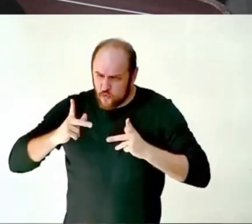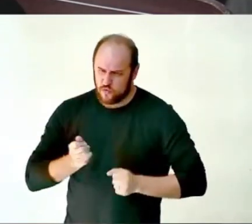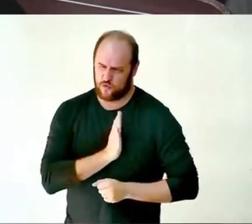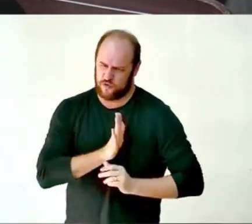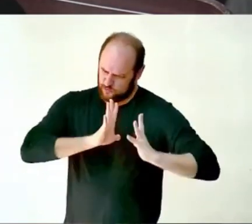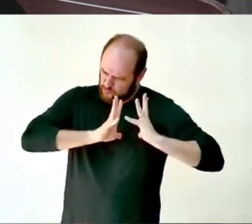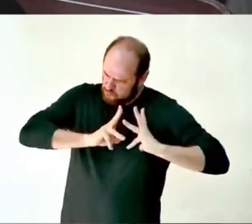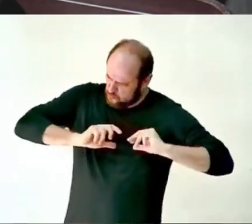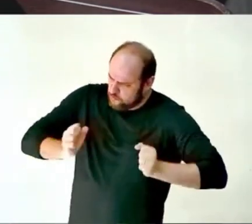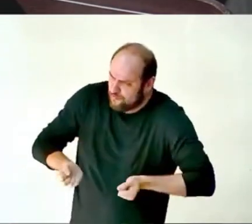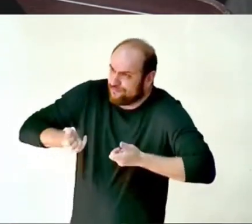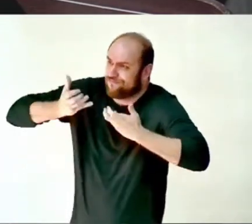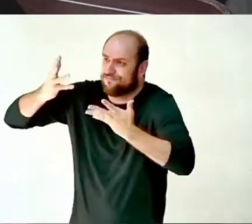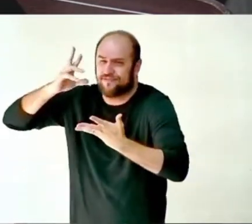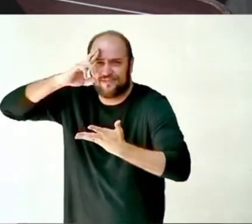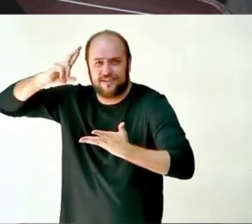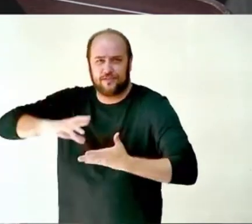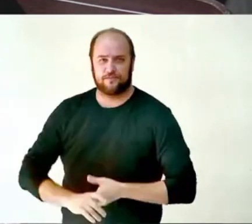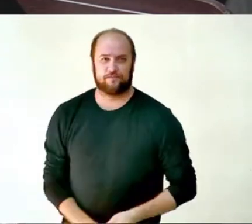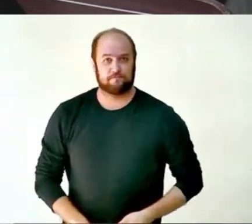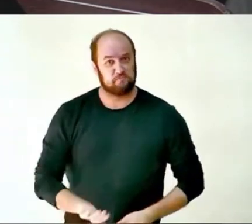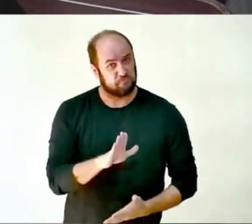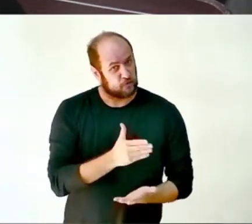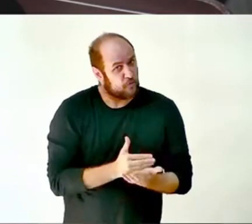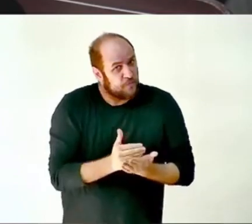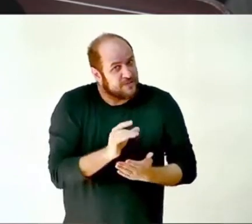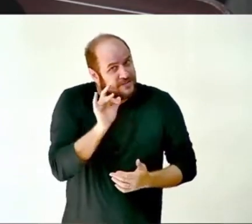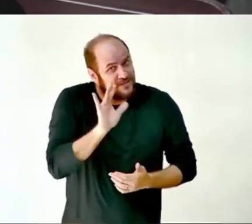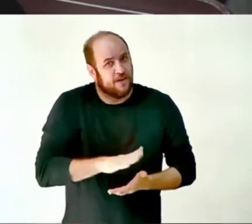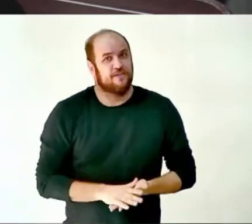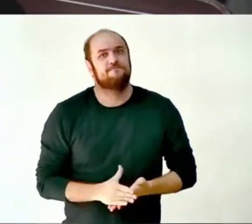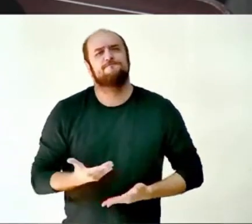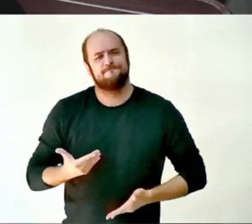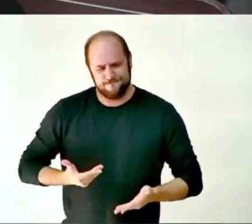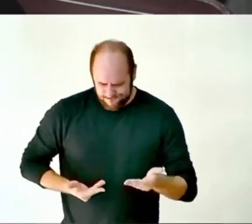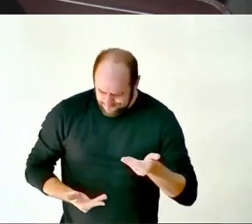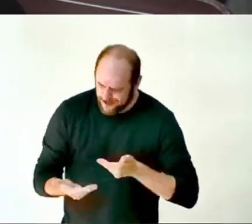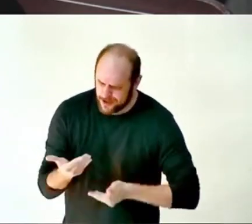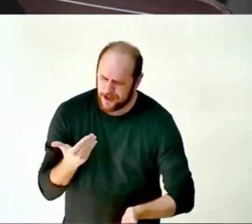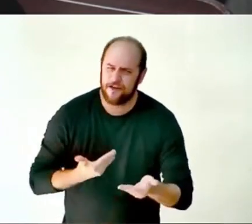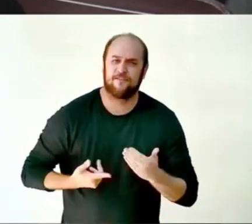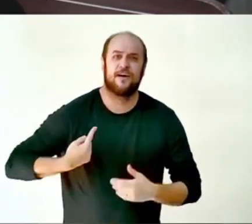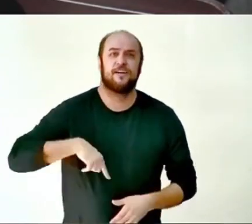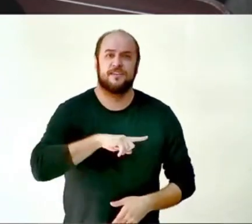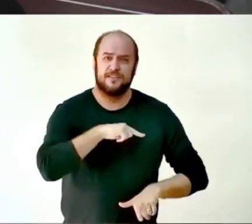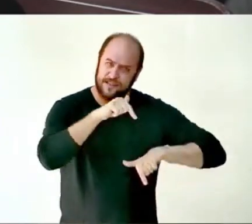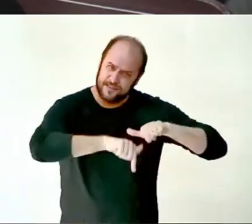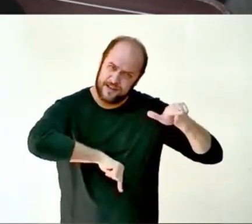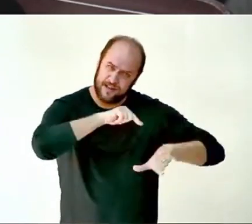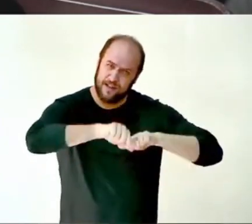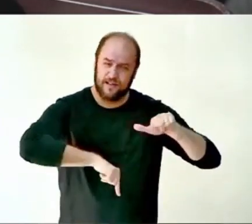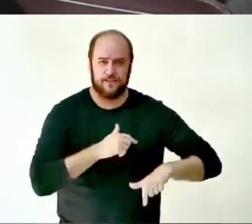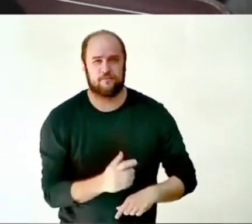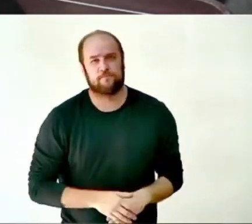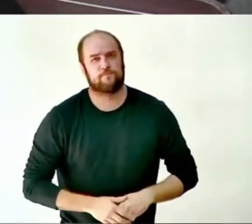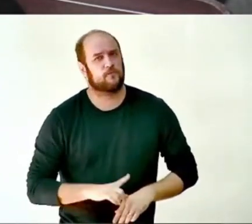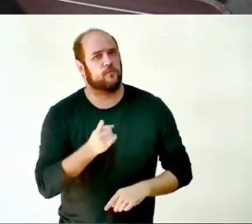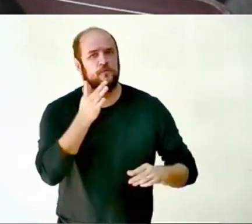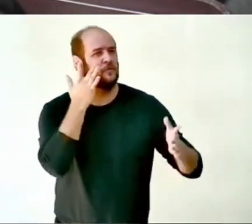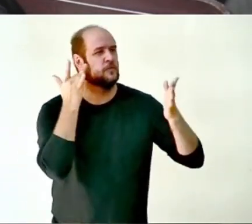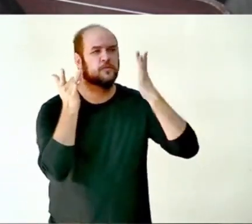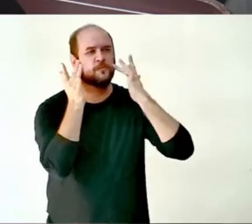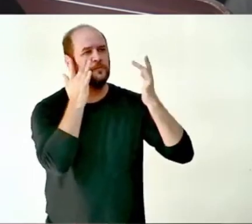coração. Só para começar, isso é serviço, nós estamos trabalhando aqui. Nós não estamos numa peça de